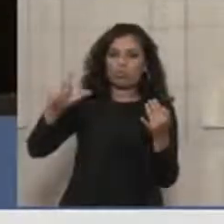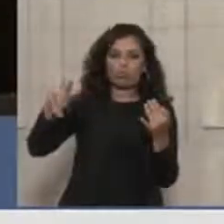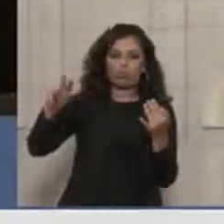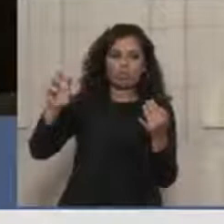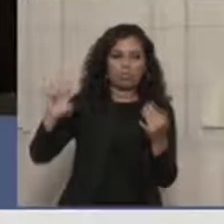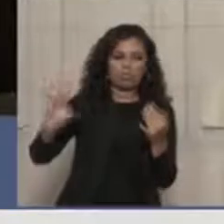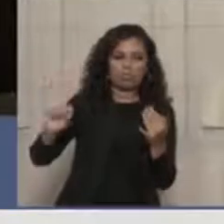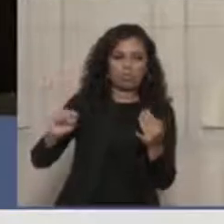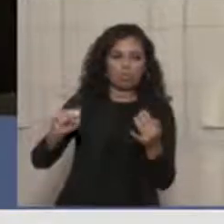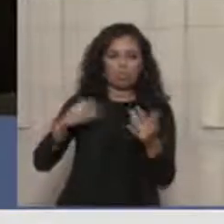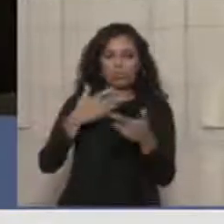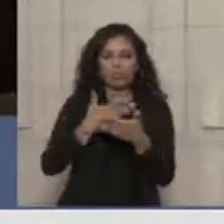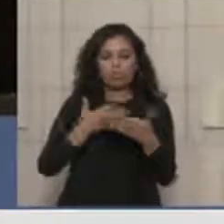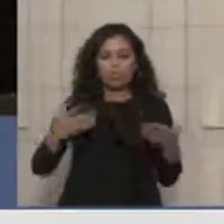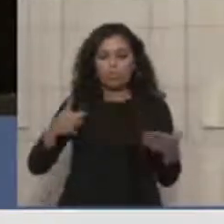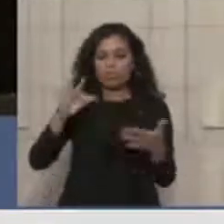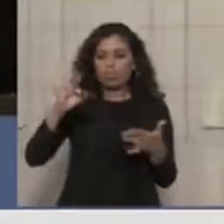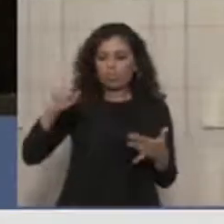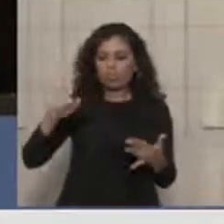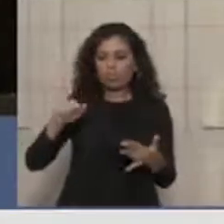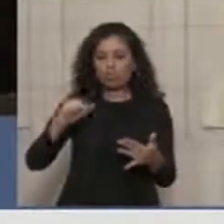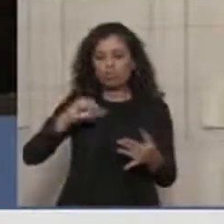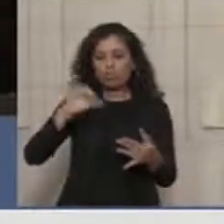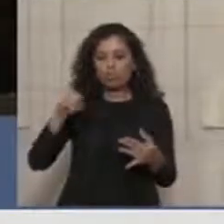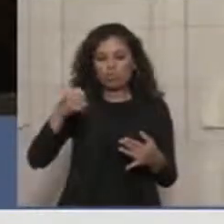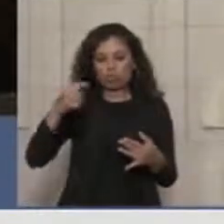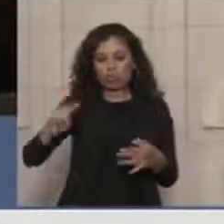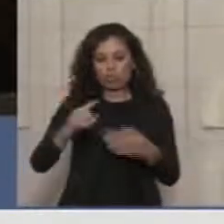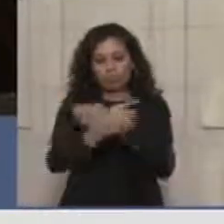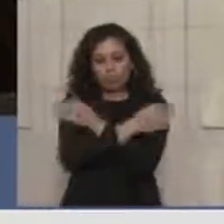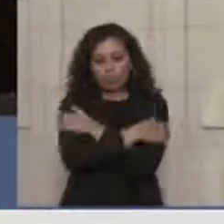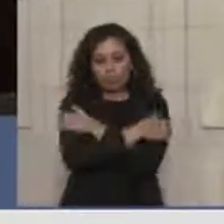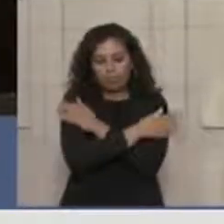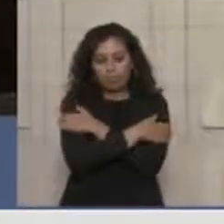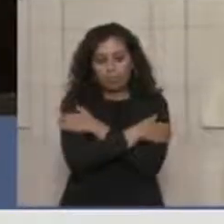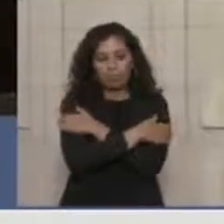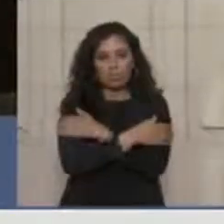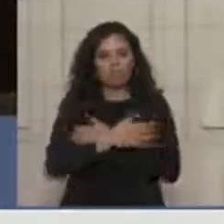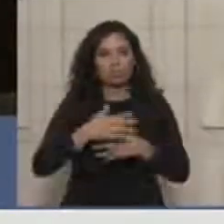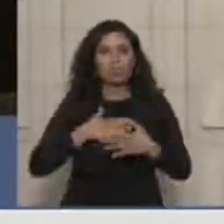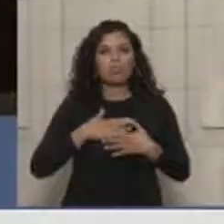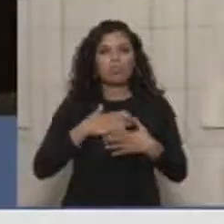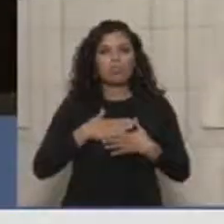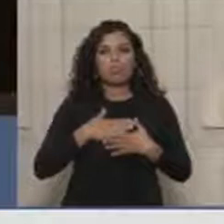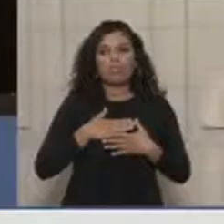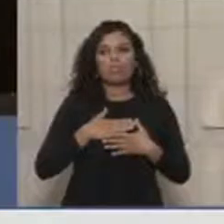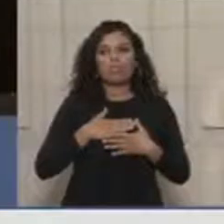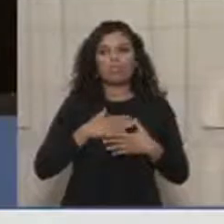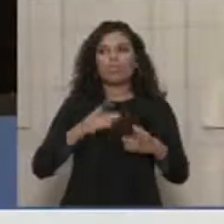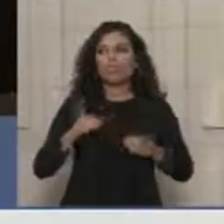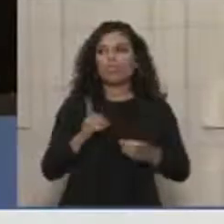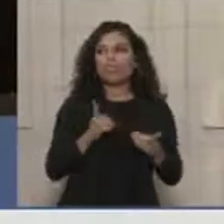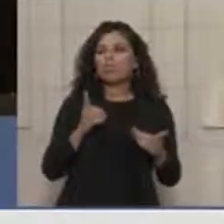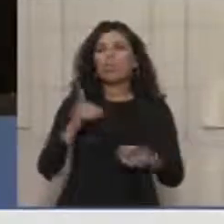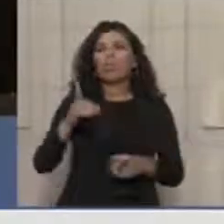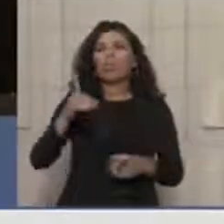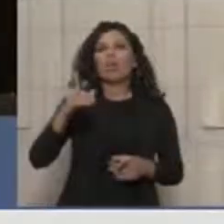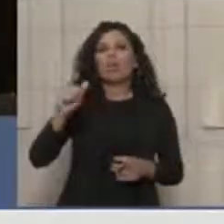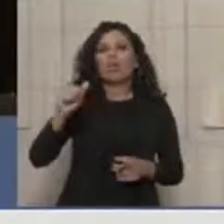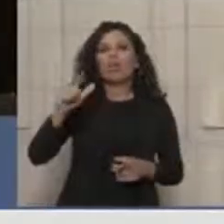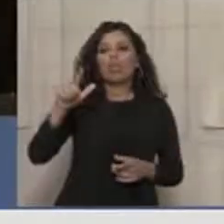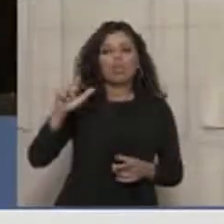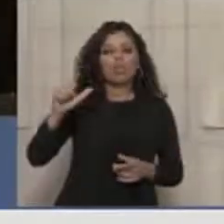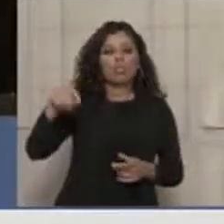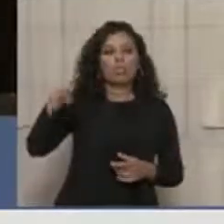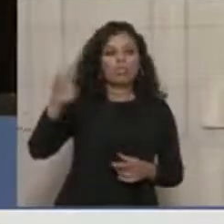João, conhecido como tio Joãozinho. Meu abraço fraterno à prima Lelena, ao primo Alexandre, ao meu avô